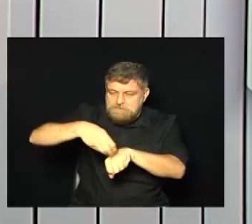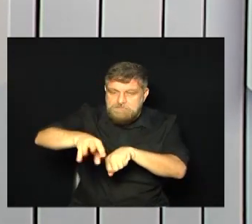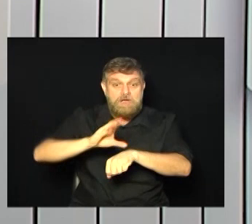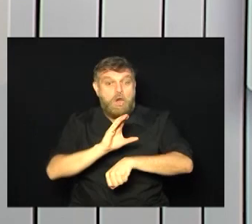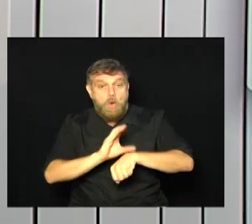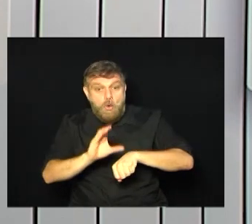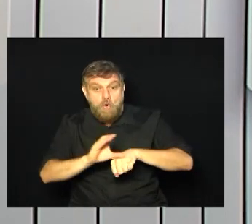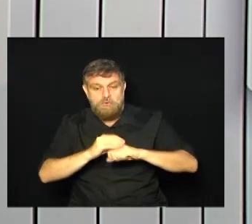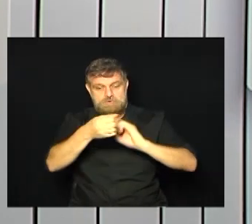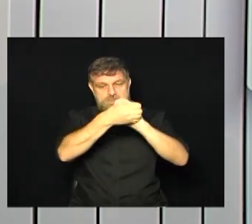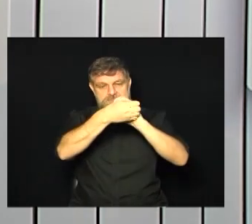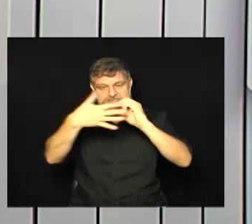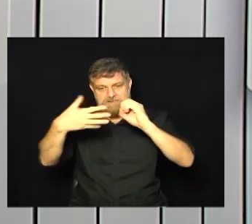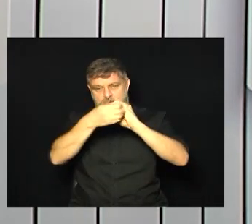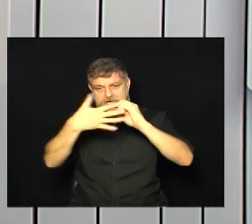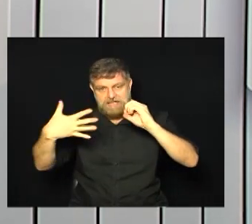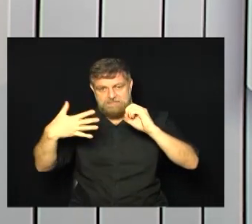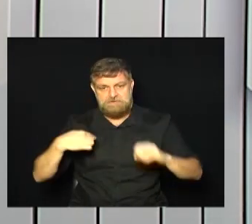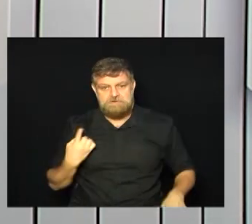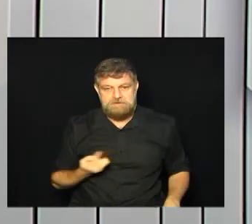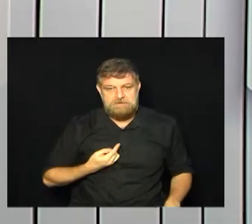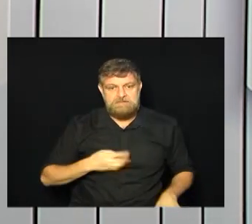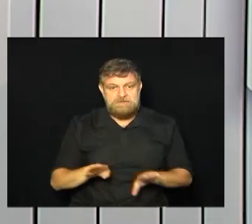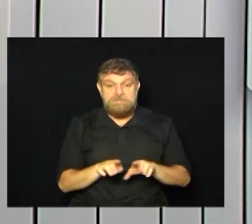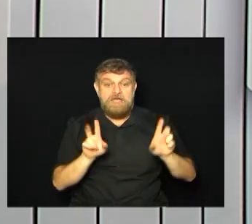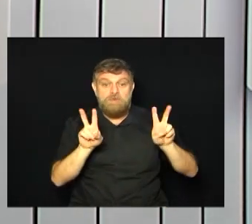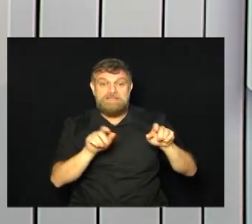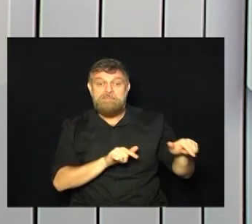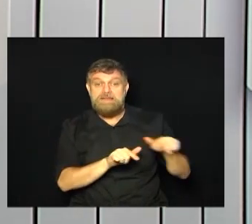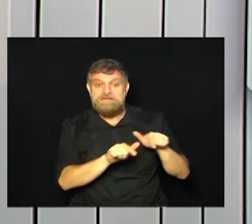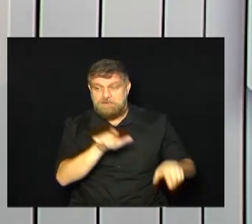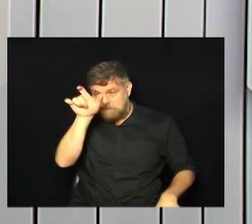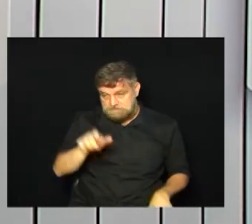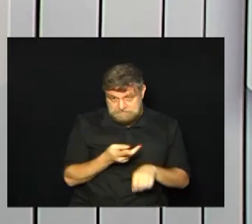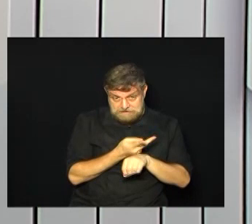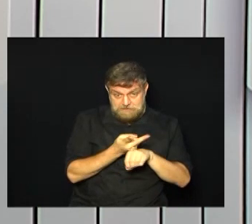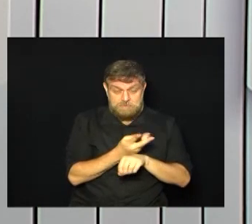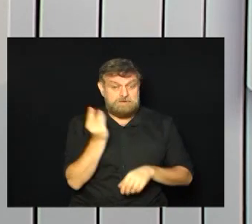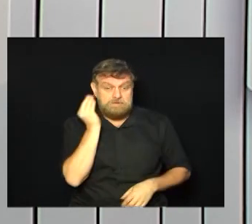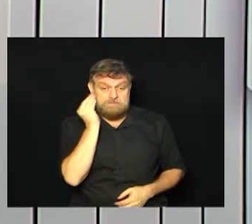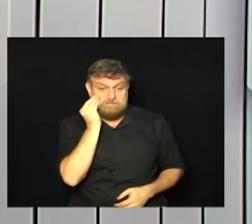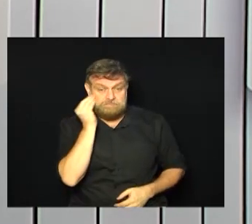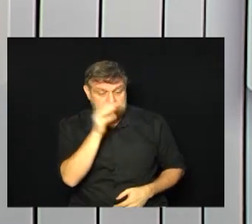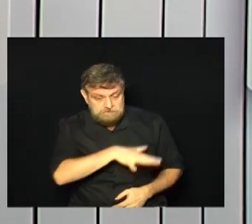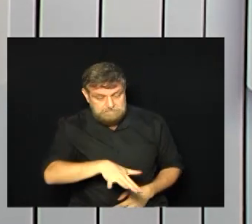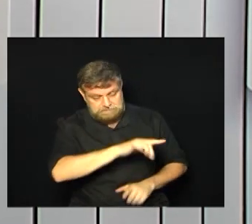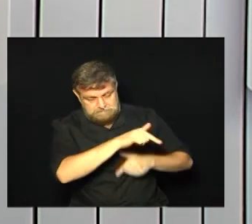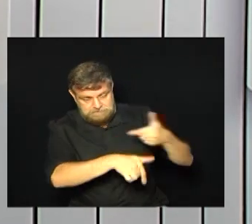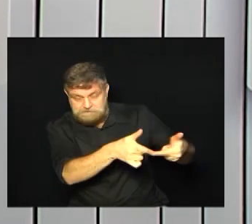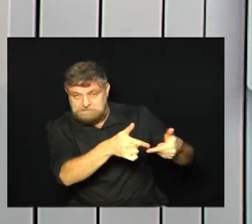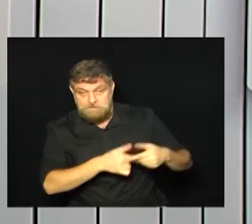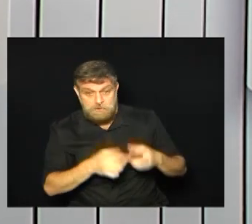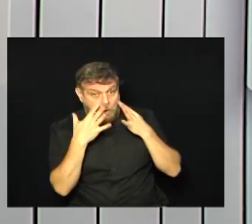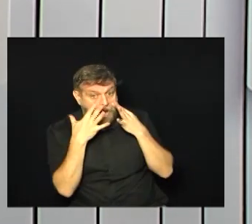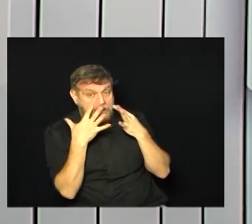cursos no CEPROCAMP. Bom, vamos falar sobre emprego agora. Você que está em busca de uma oportunidade no mercado de trabalho,